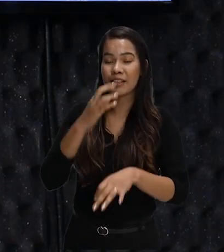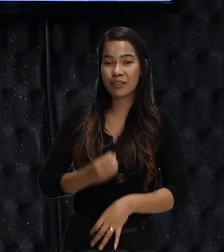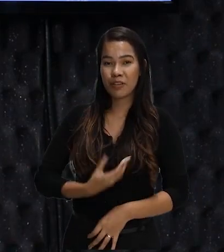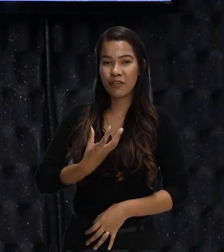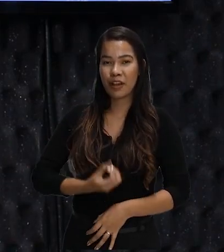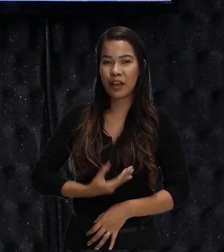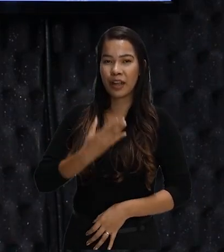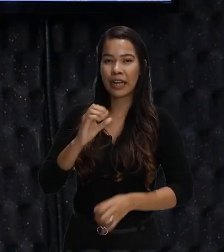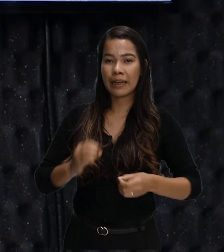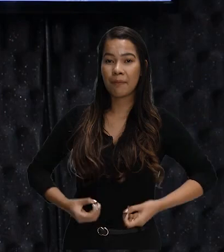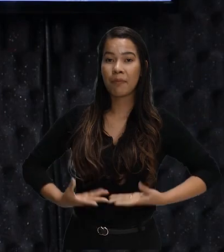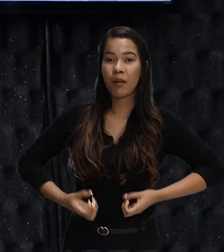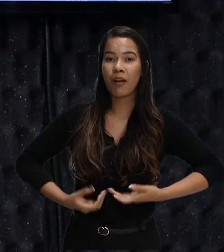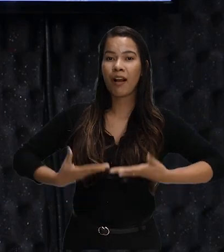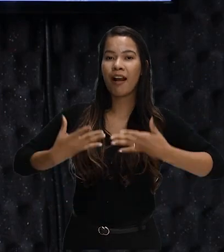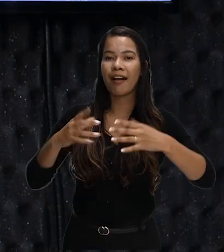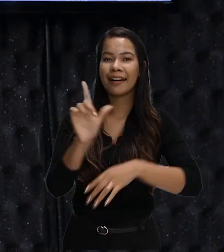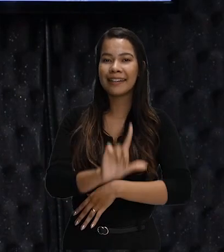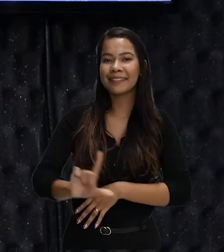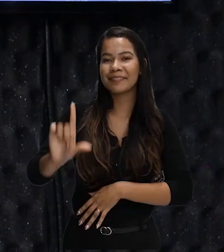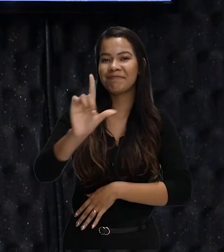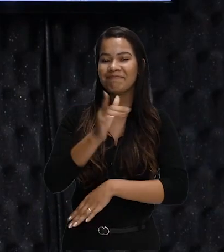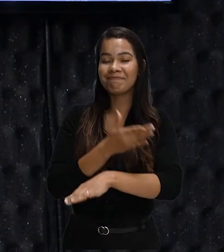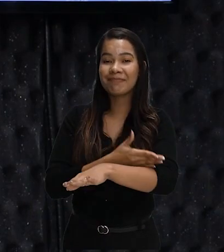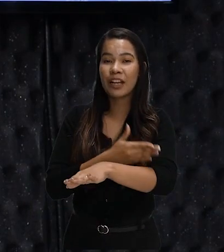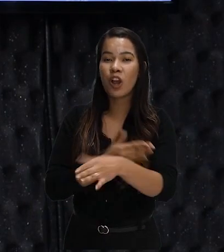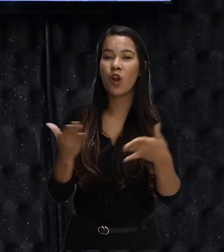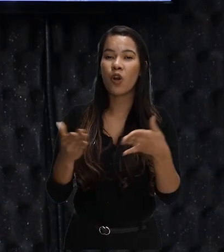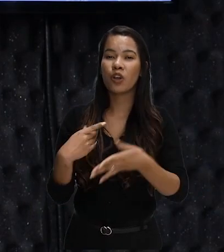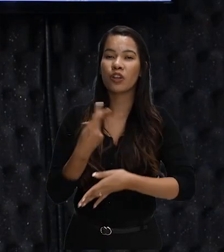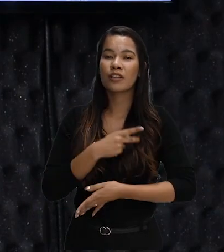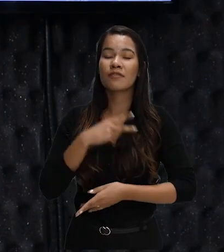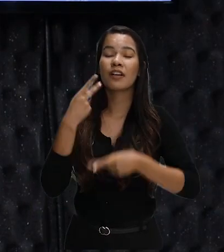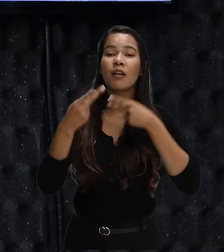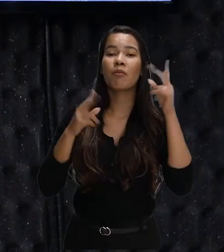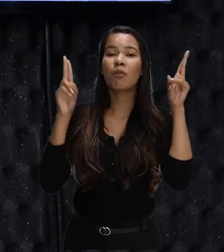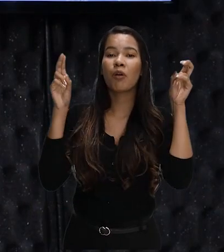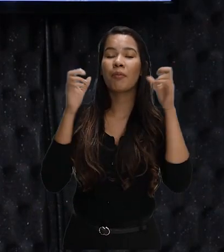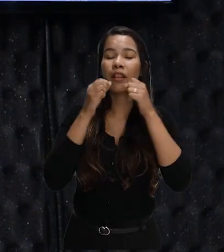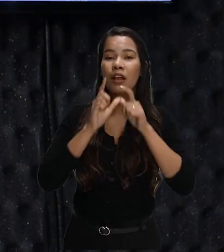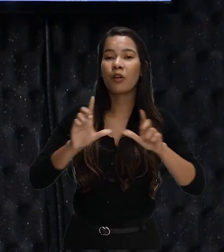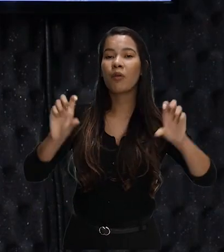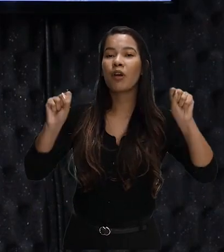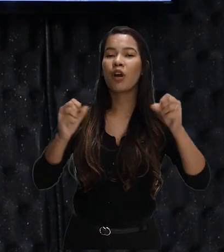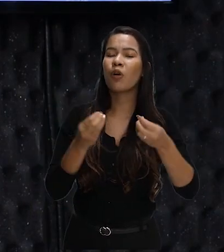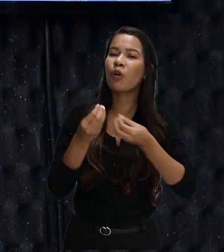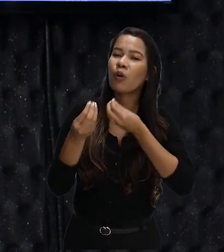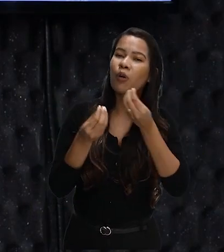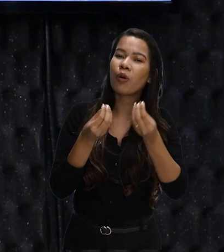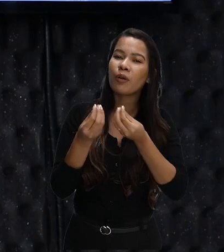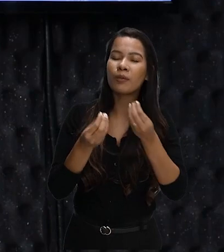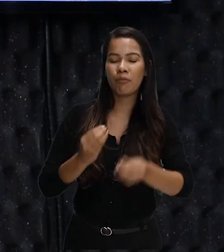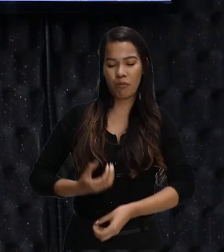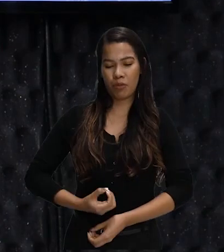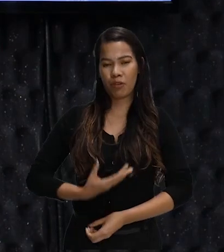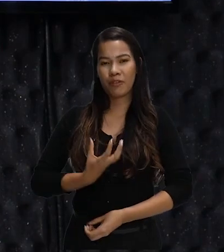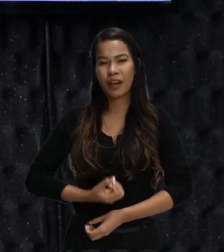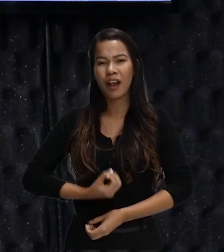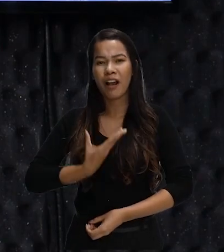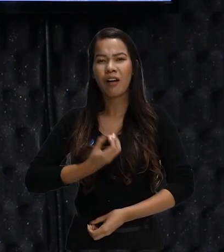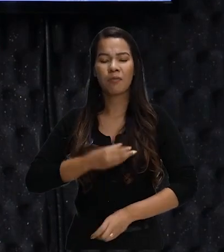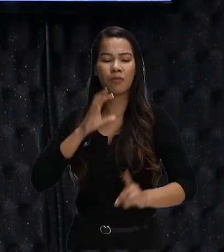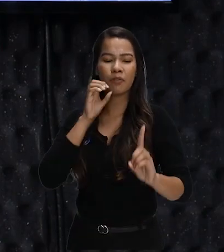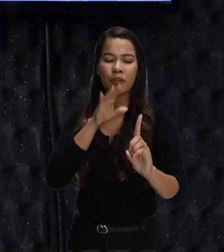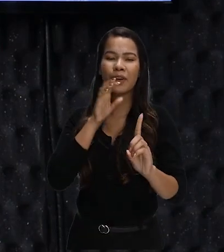mais produções literárias da Idade Média? Hoje nós vamos falar dessa linguagem, como o trovadorismo influencia